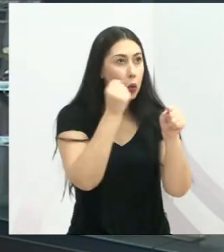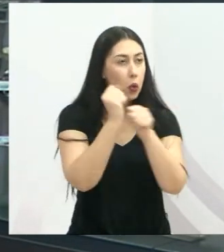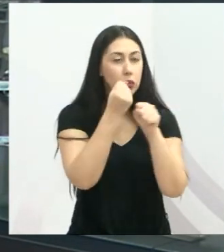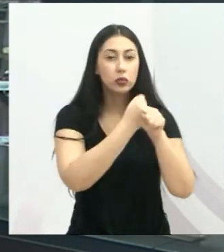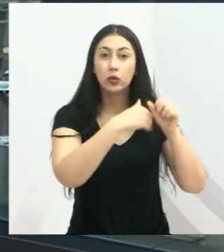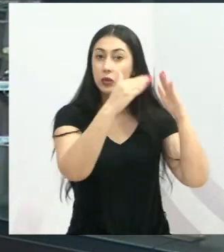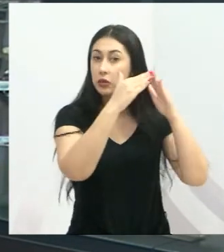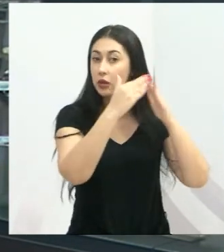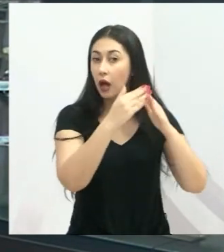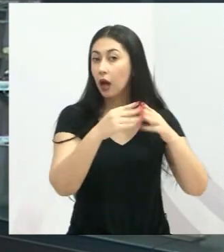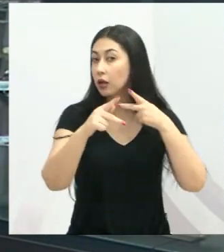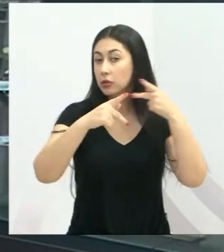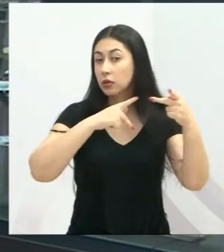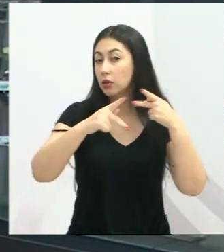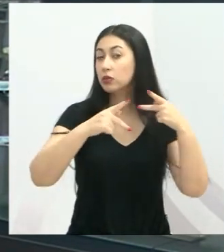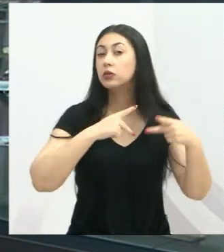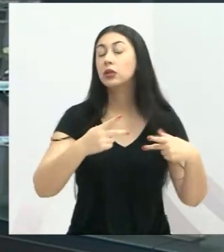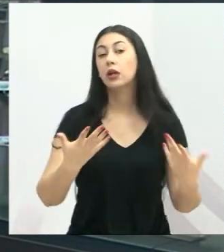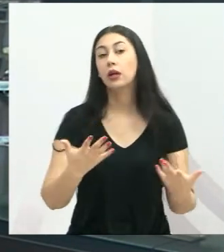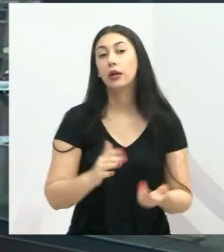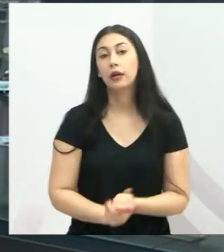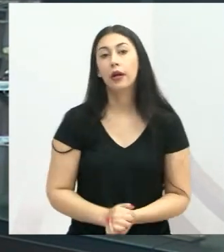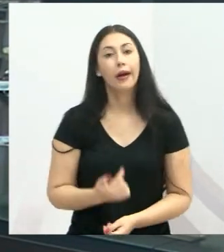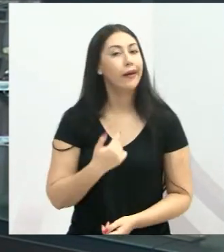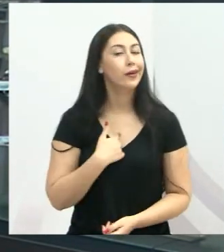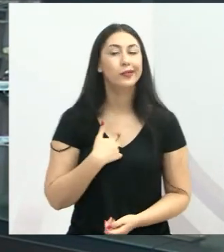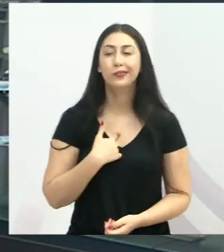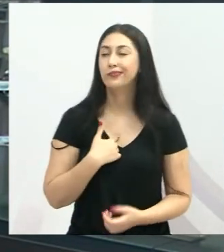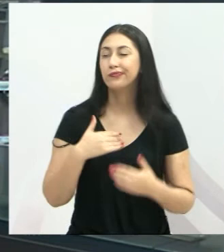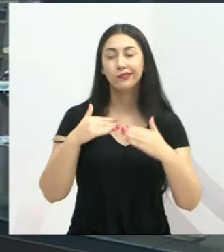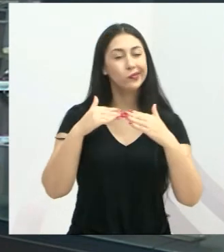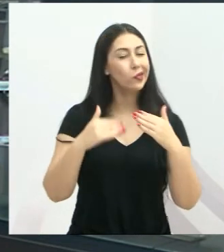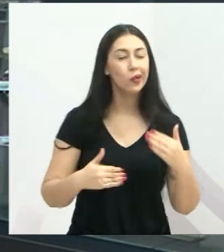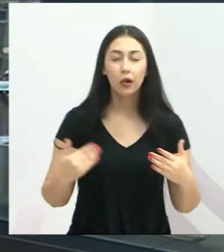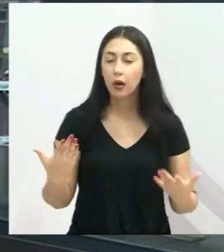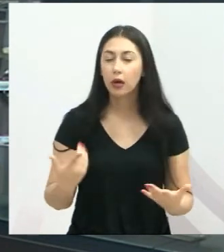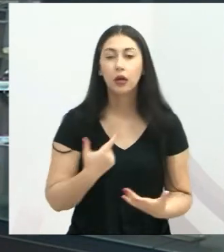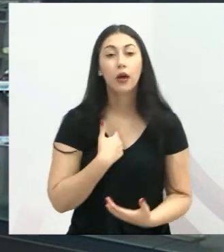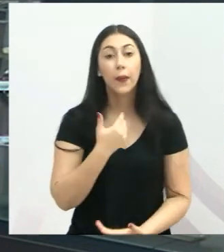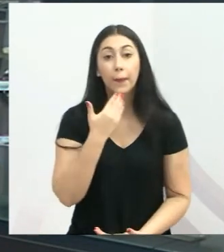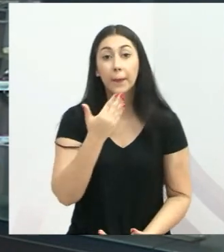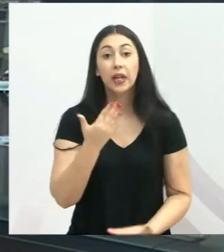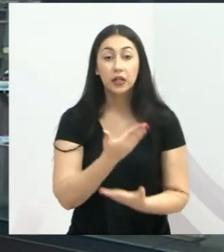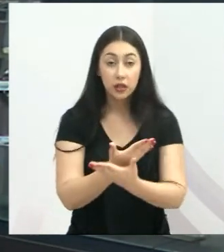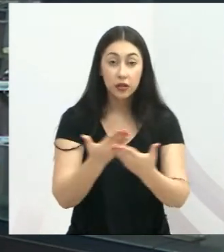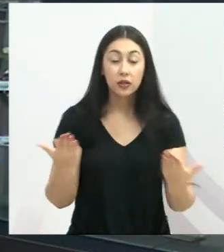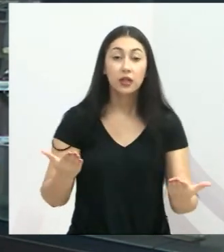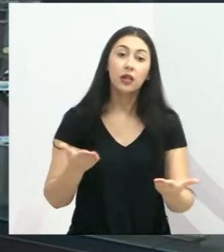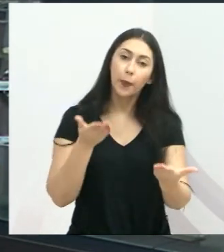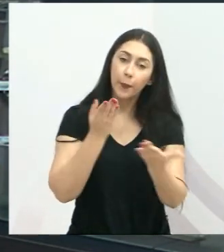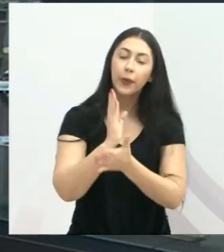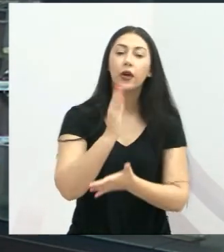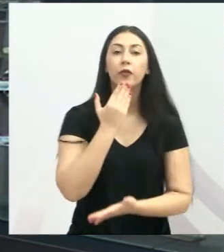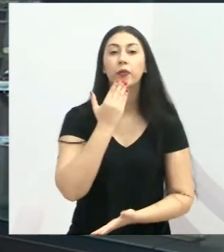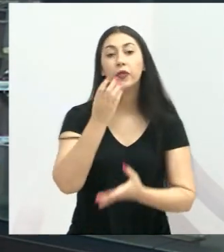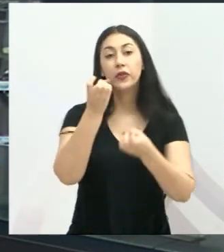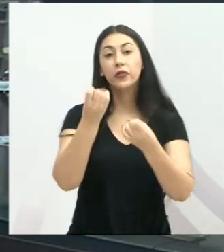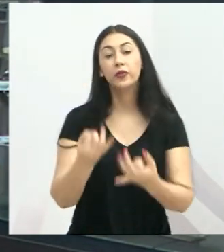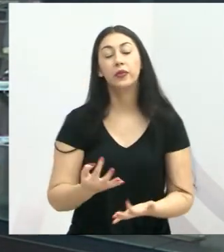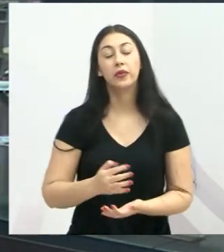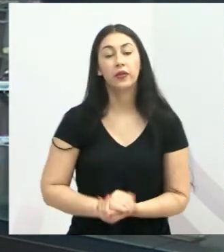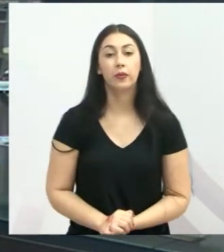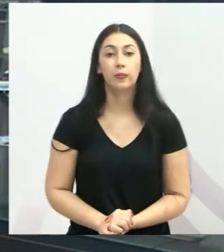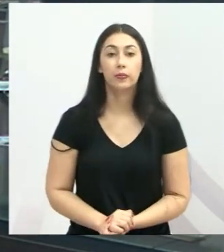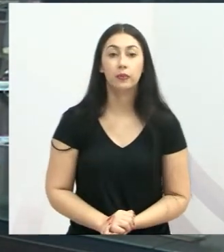cidade de São José dos Campos. Então fica aqui a minha revolta, peço que todos os vereadores aprovem esse pedido de informações.